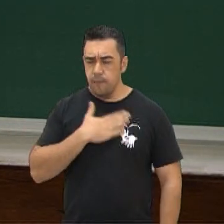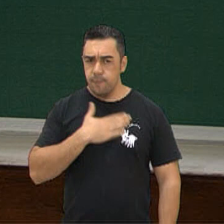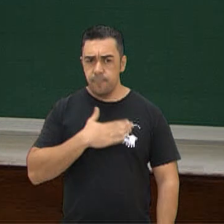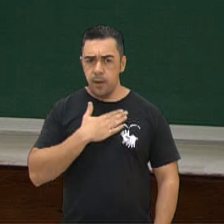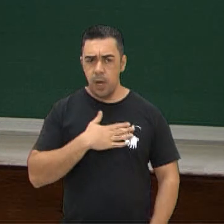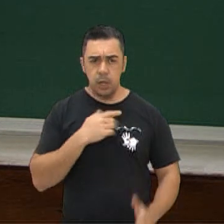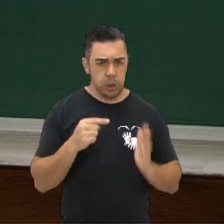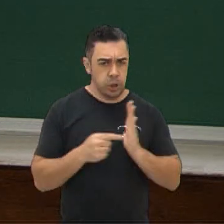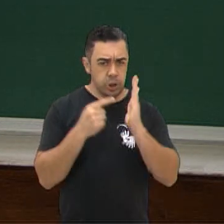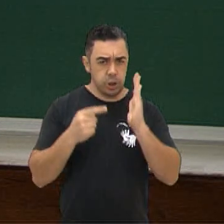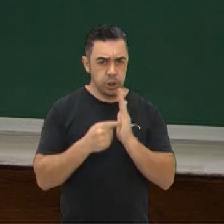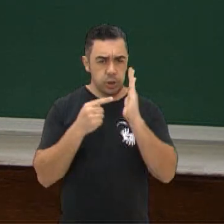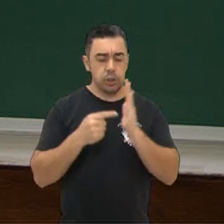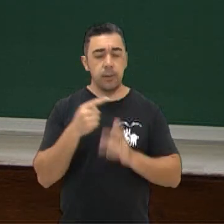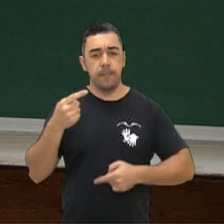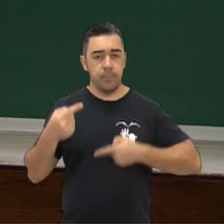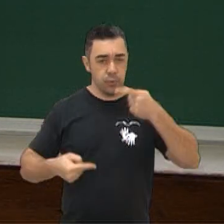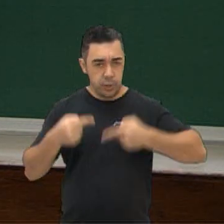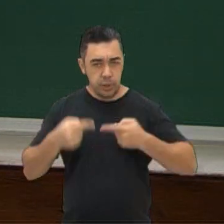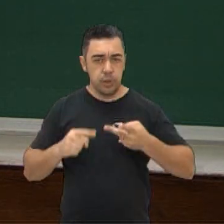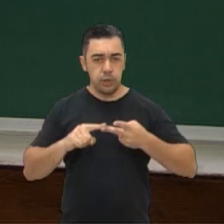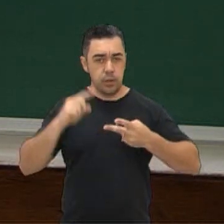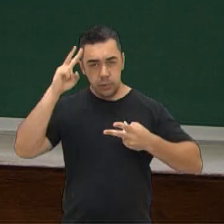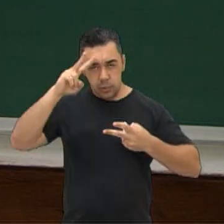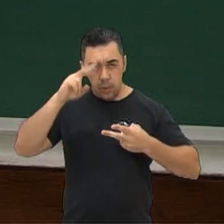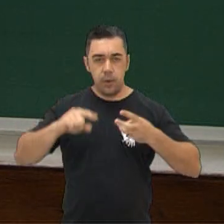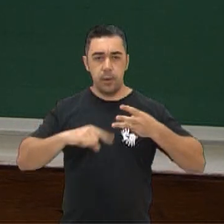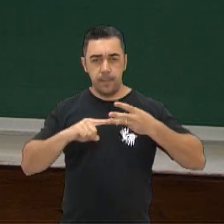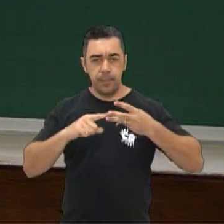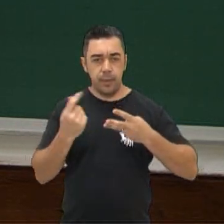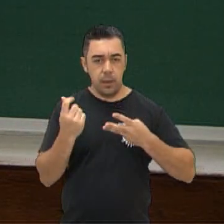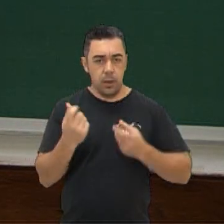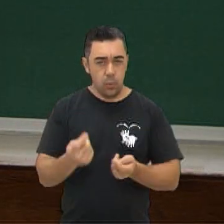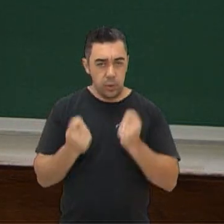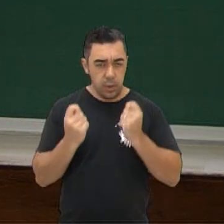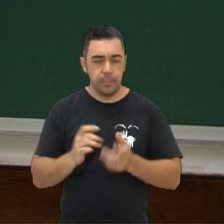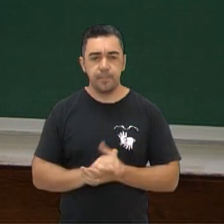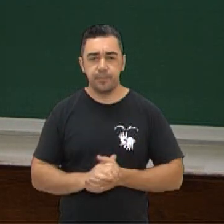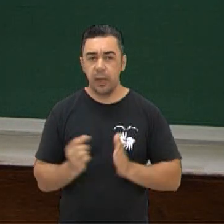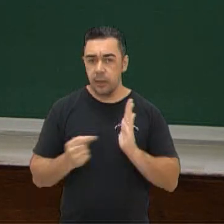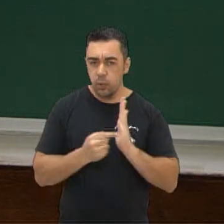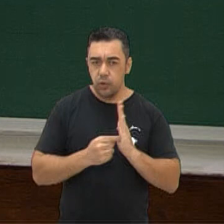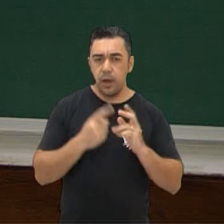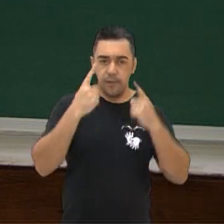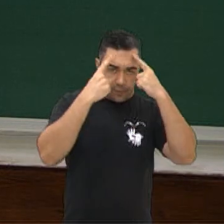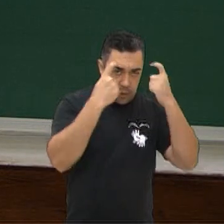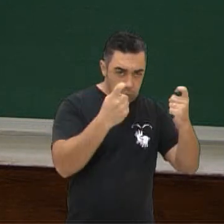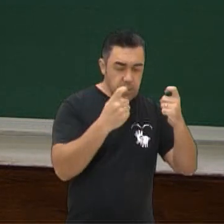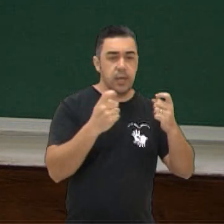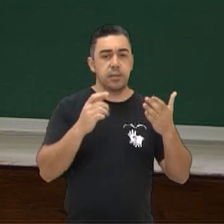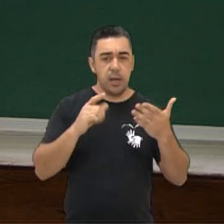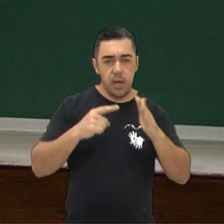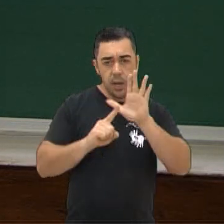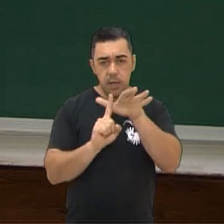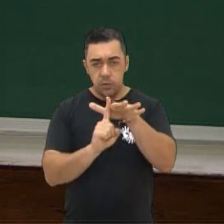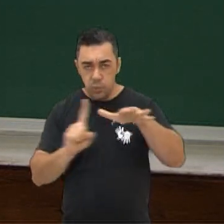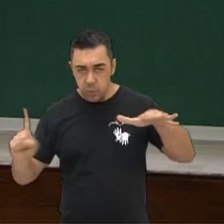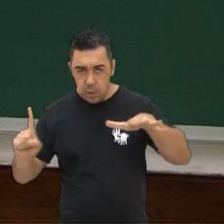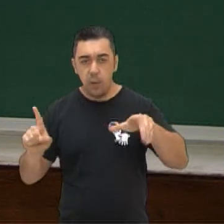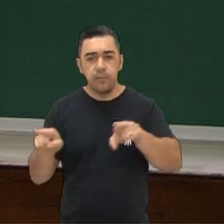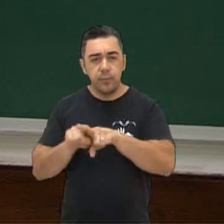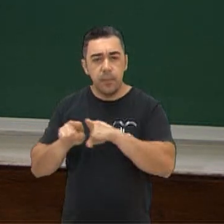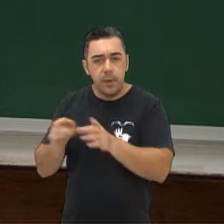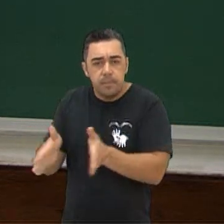poderoso na política, na história, na economia, denunciando a violência, a exclusão e a miséria.